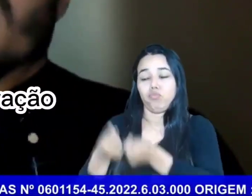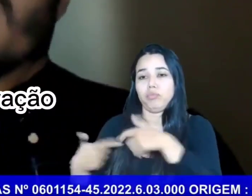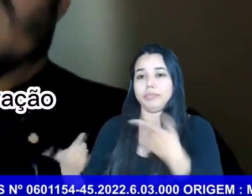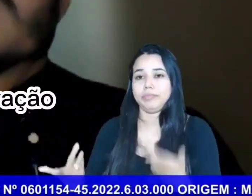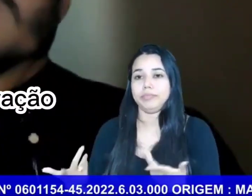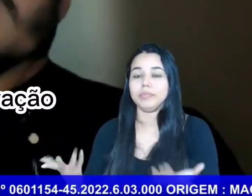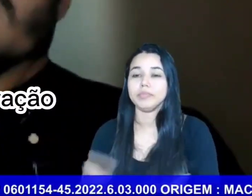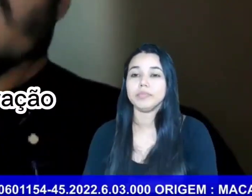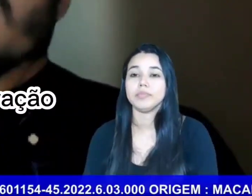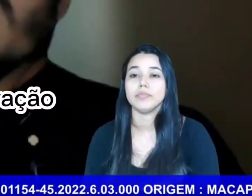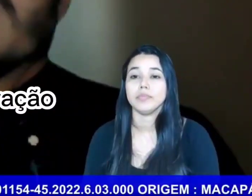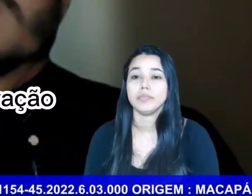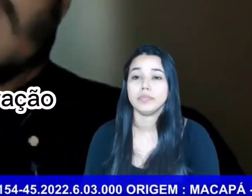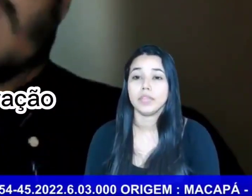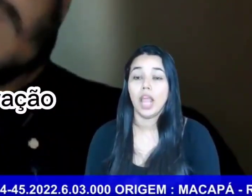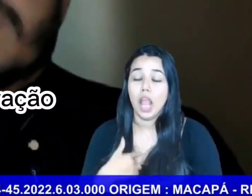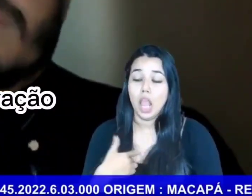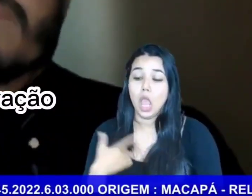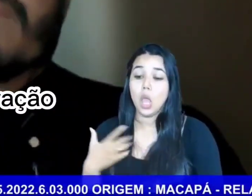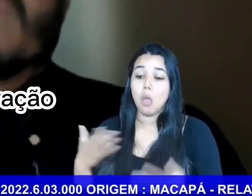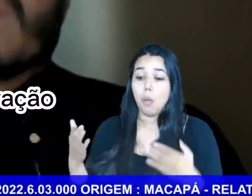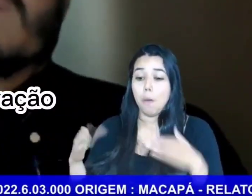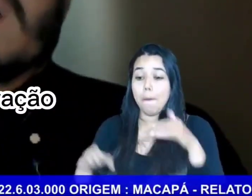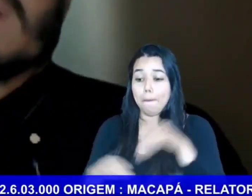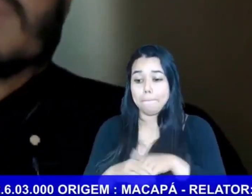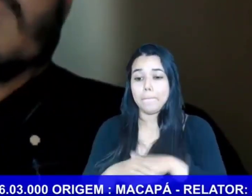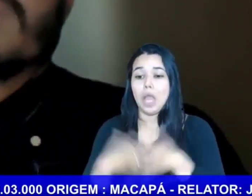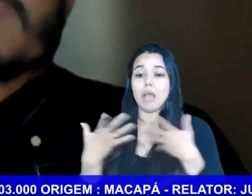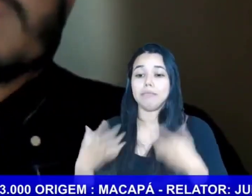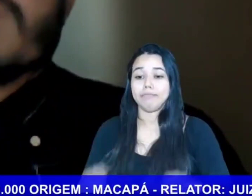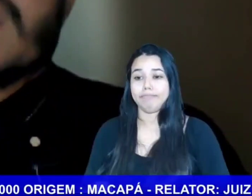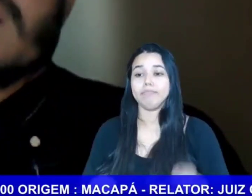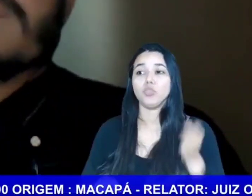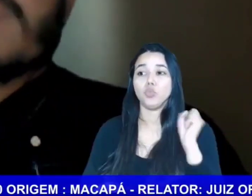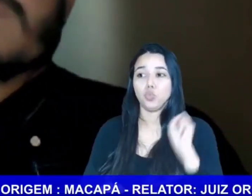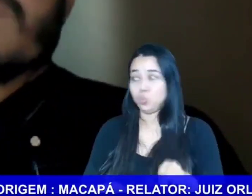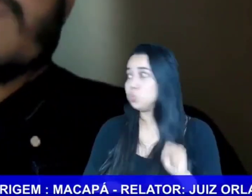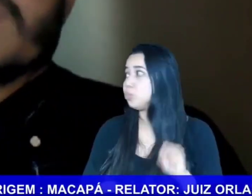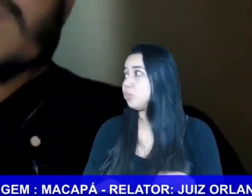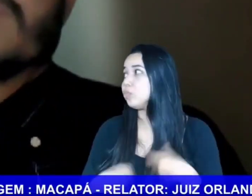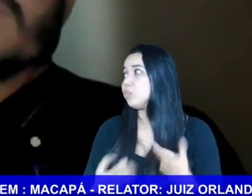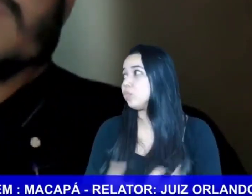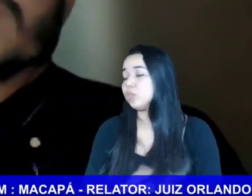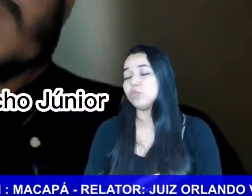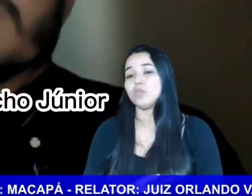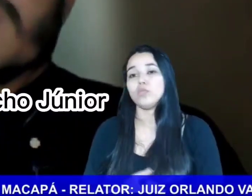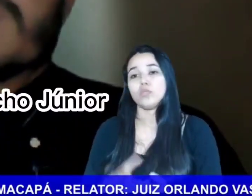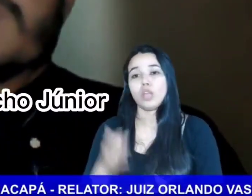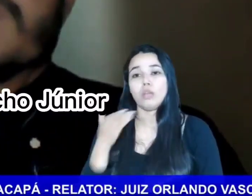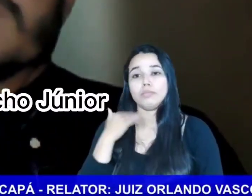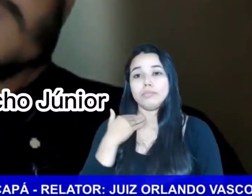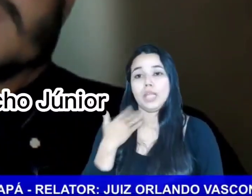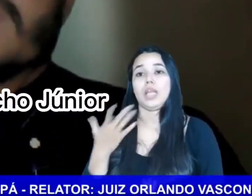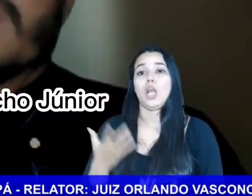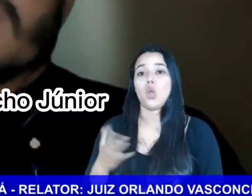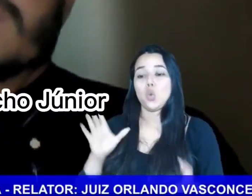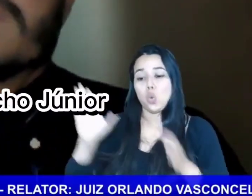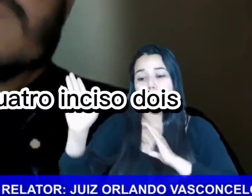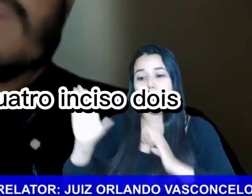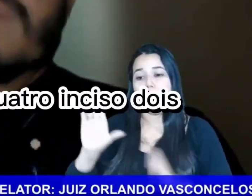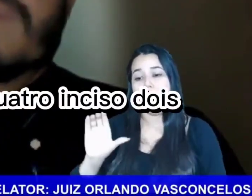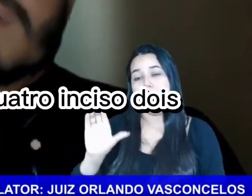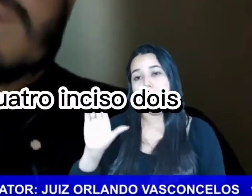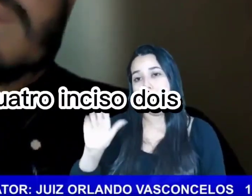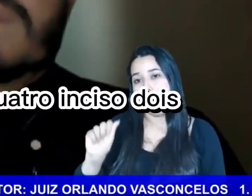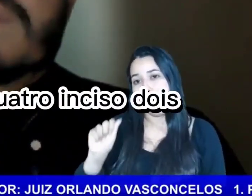excelências, eu voto pela aprovação com ressalva das contas de Amiraldo da Silva Favacho Júnior,